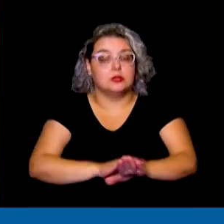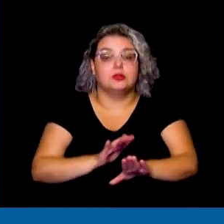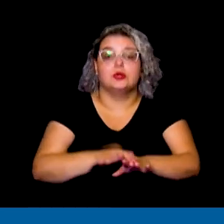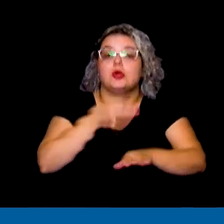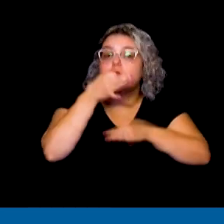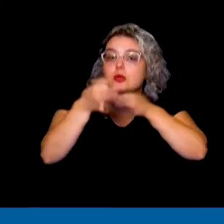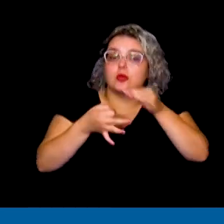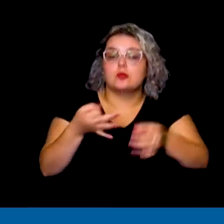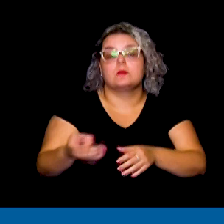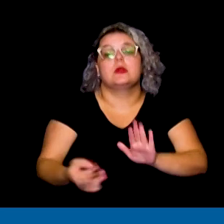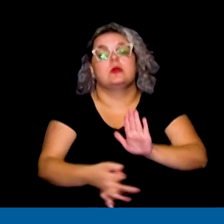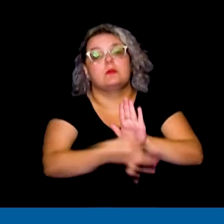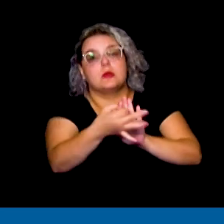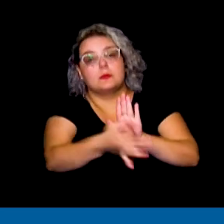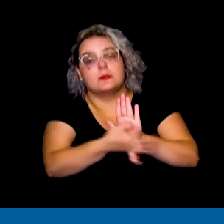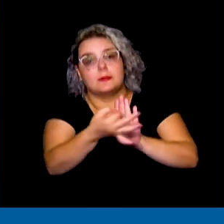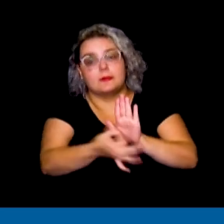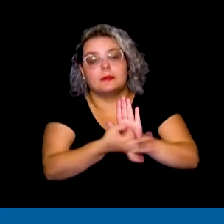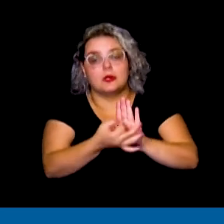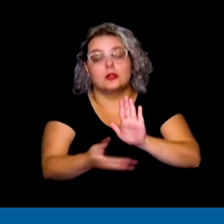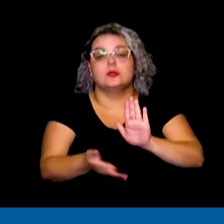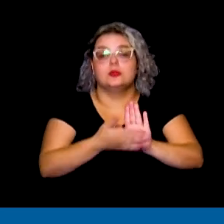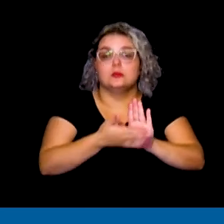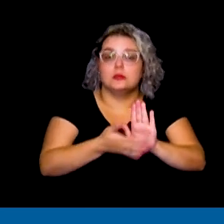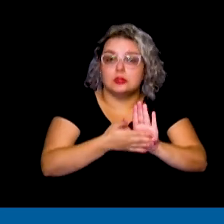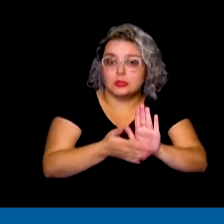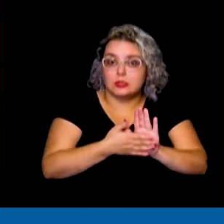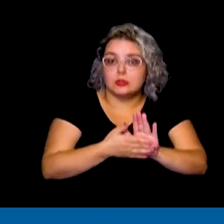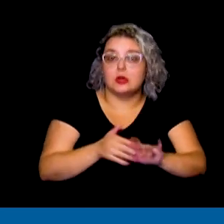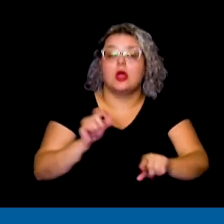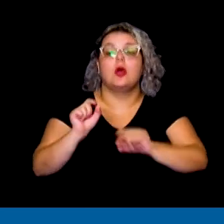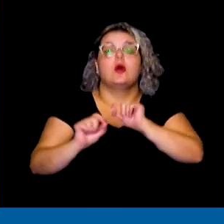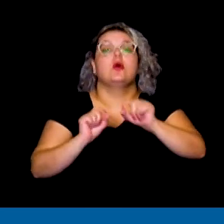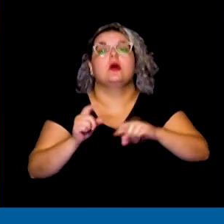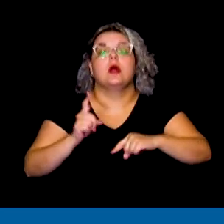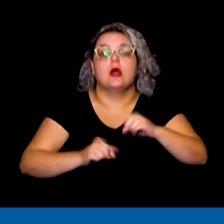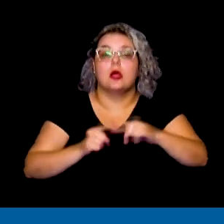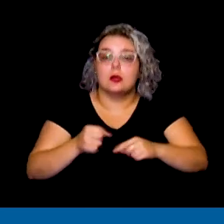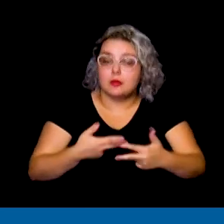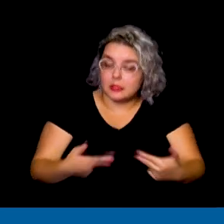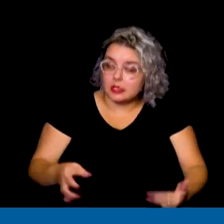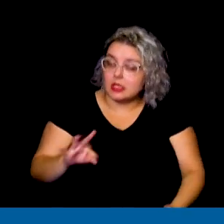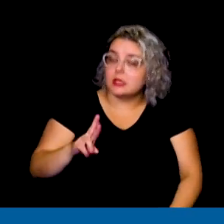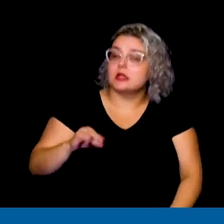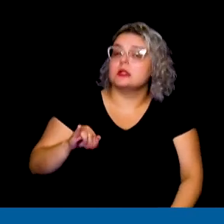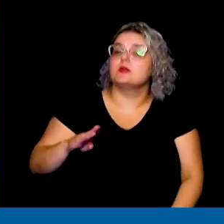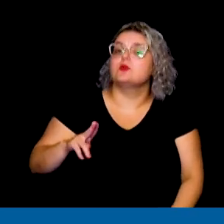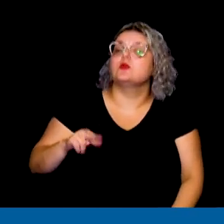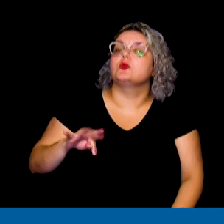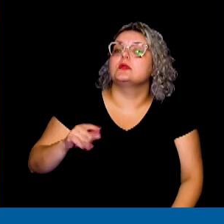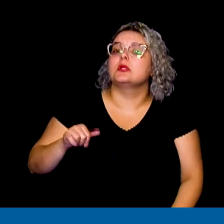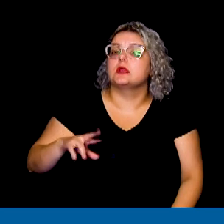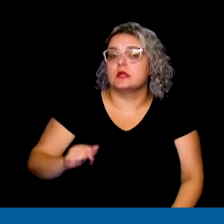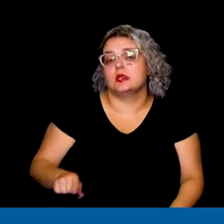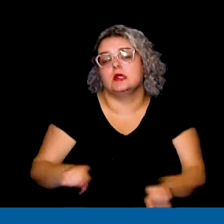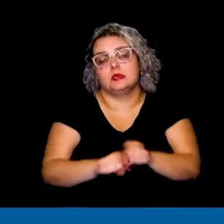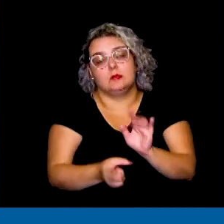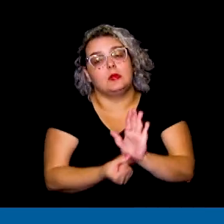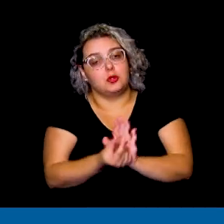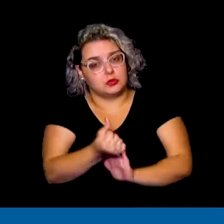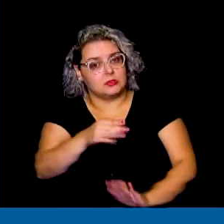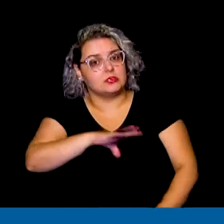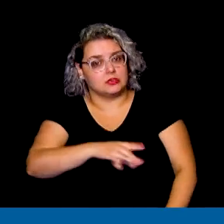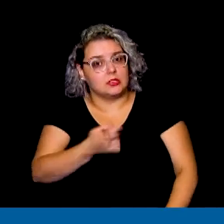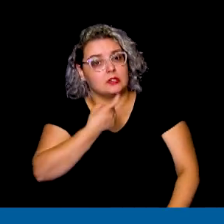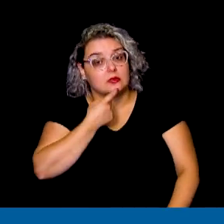suas atribuições opinar e emitir parecer sobre proposições referentes às matérias tributárias a proposta